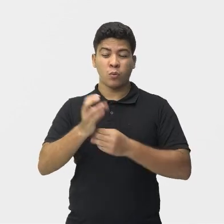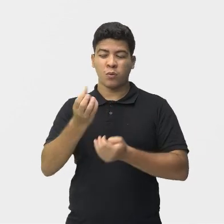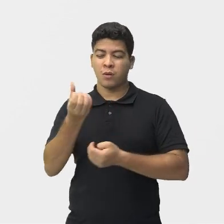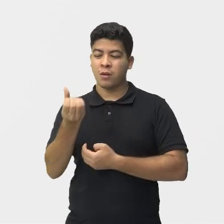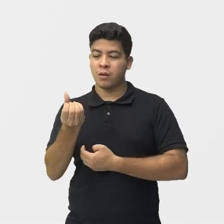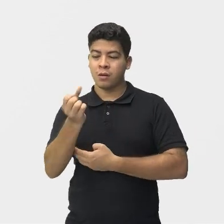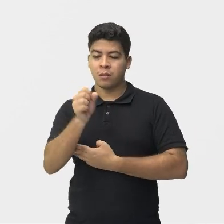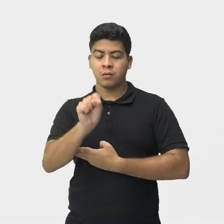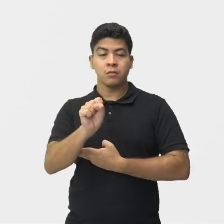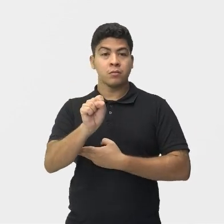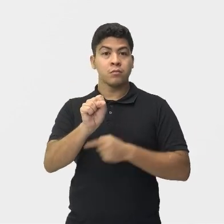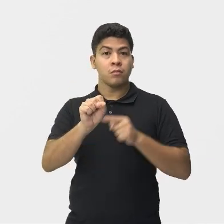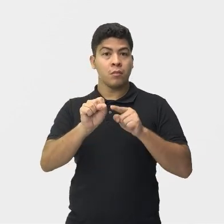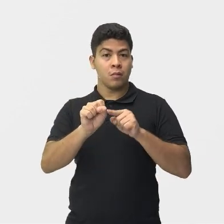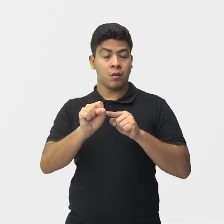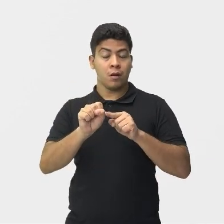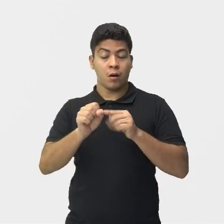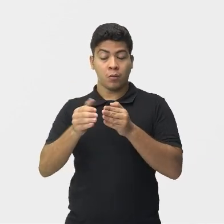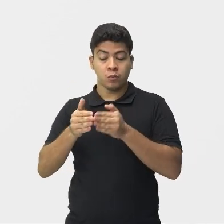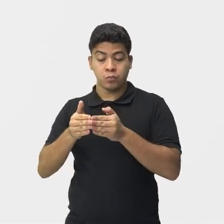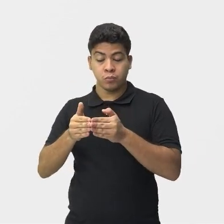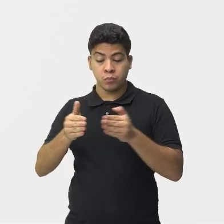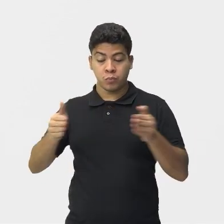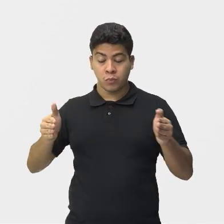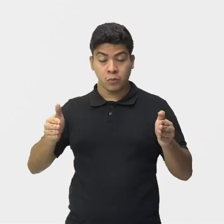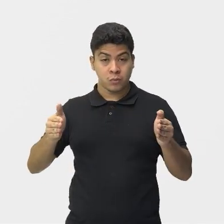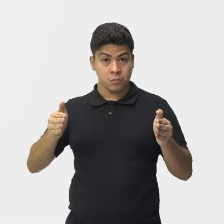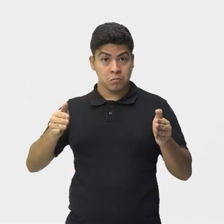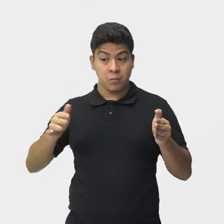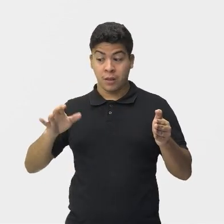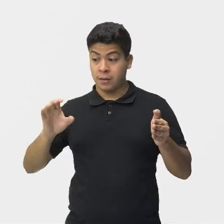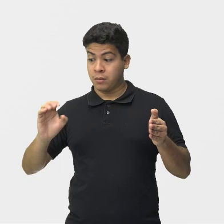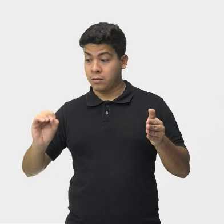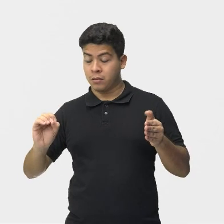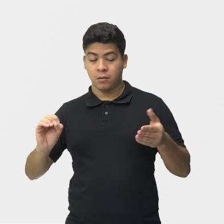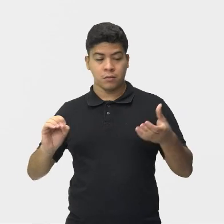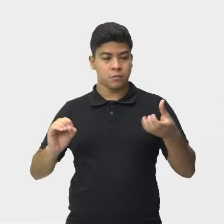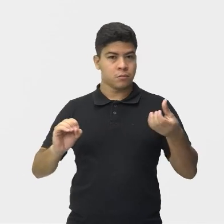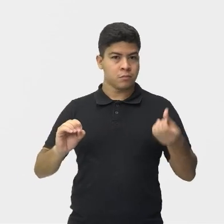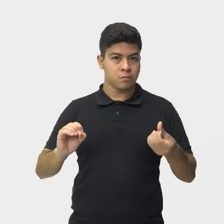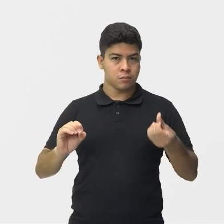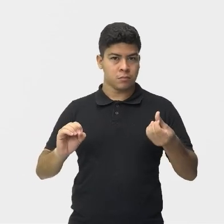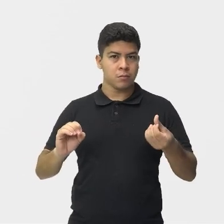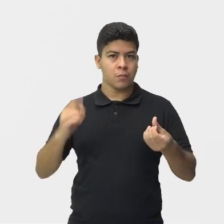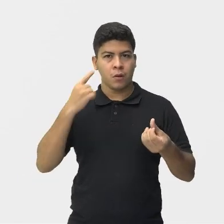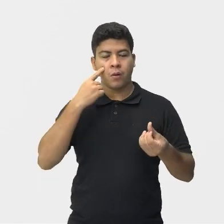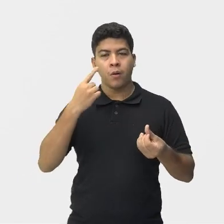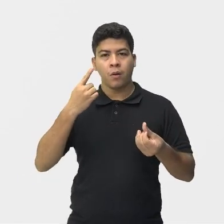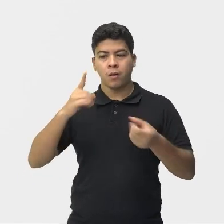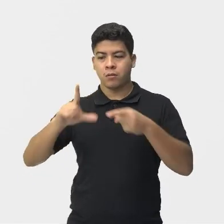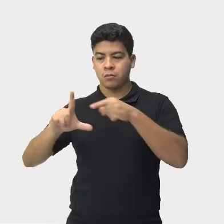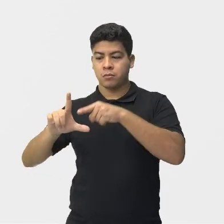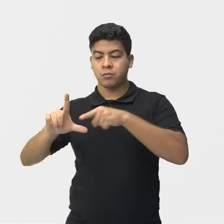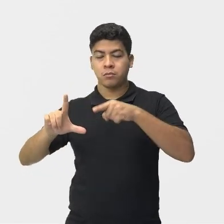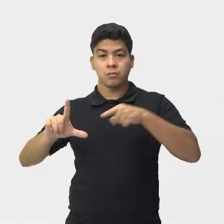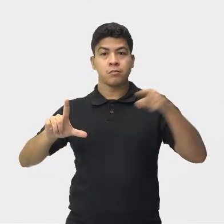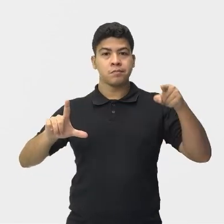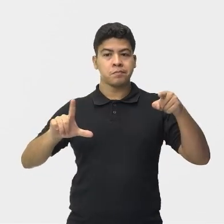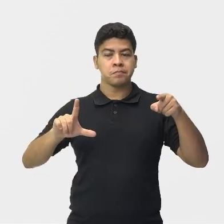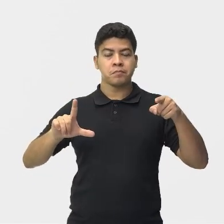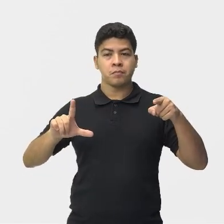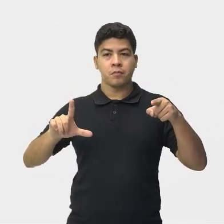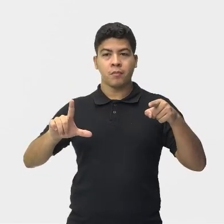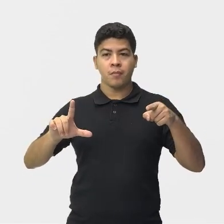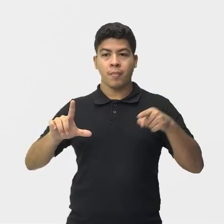barco. Então veja só, novamente nós vamos utilizar a equação da aceleração para calcular a aceleração,